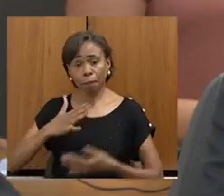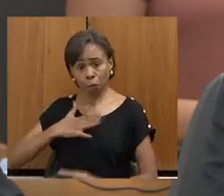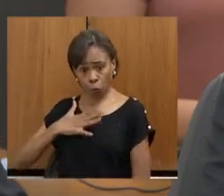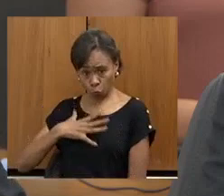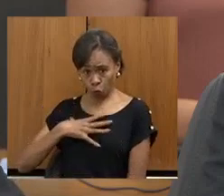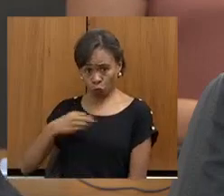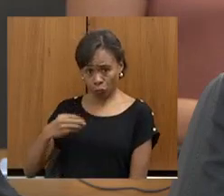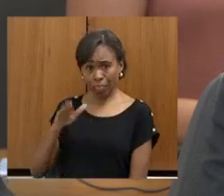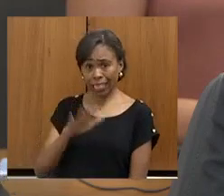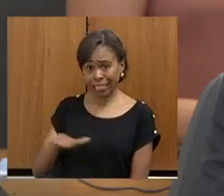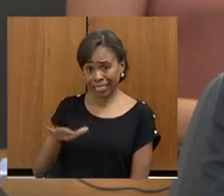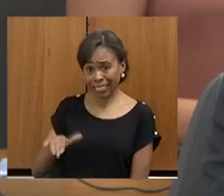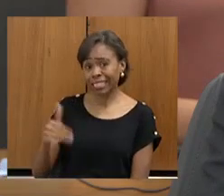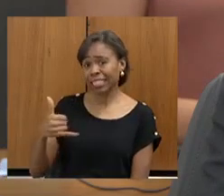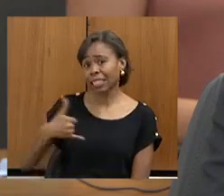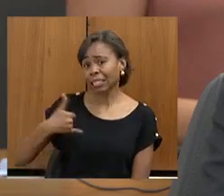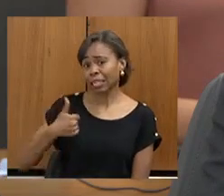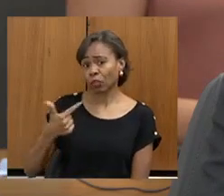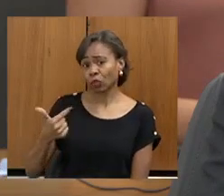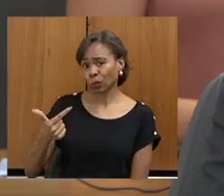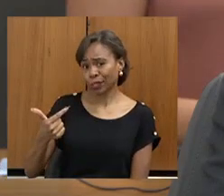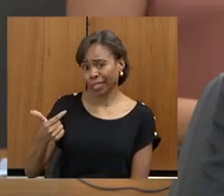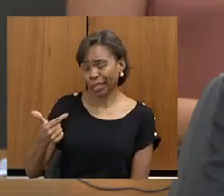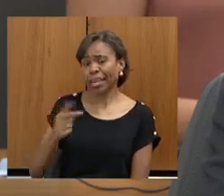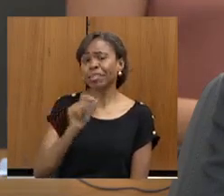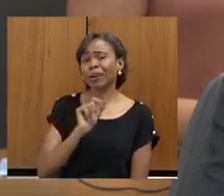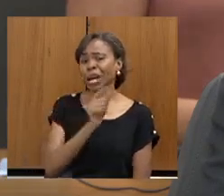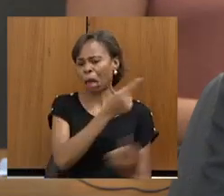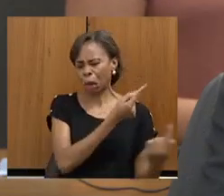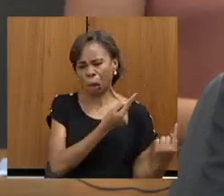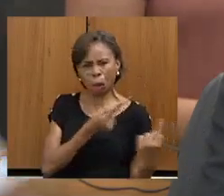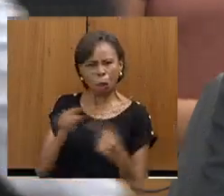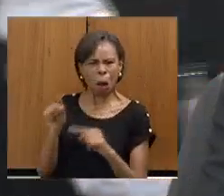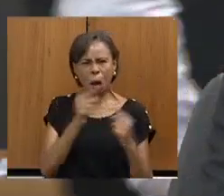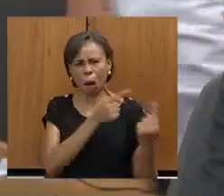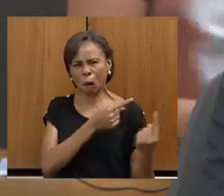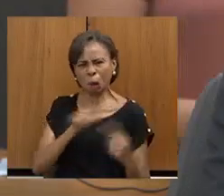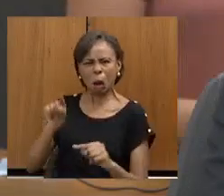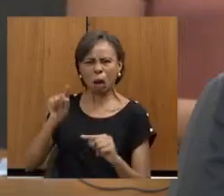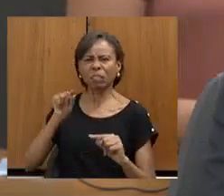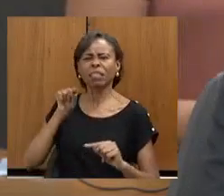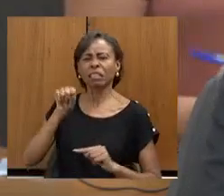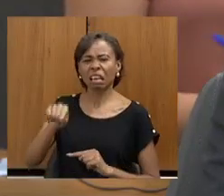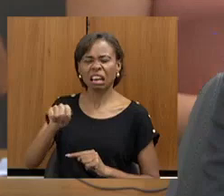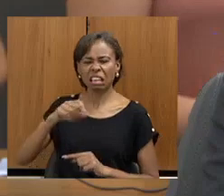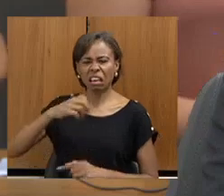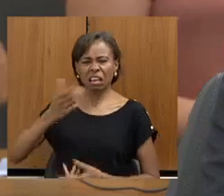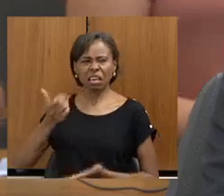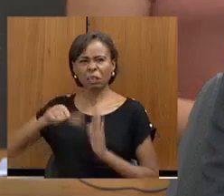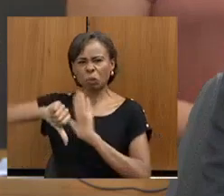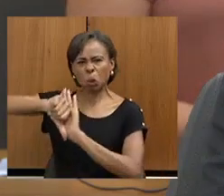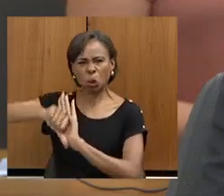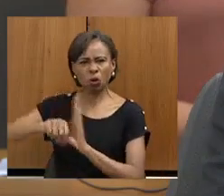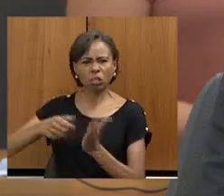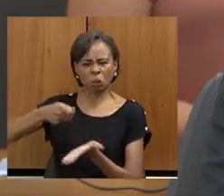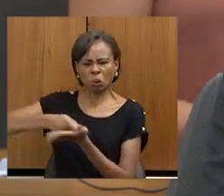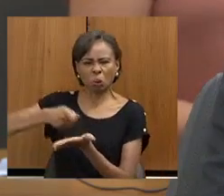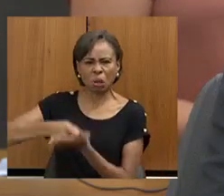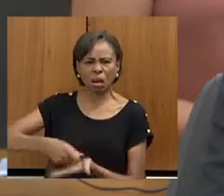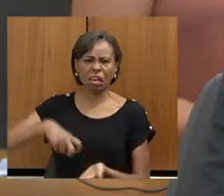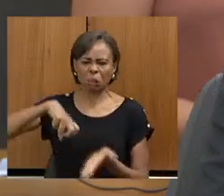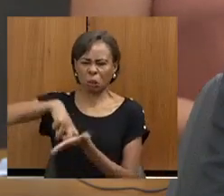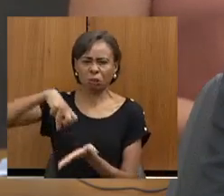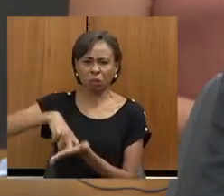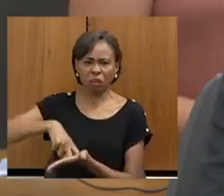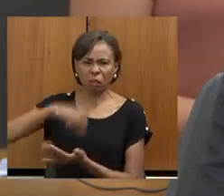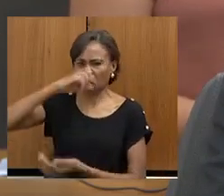anos, foi apontado nos últimos dias como um criminoso, torturador e agressor. Entretanto,